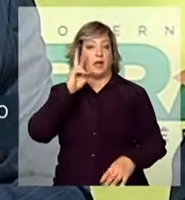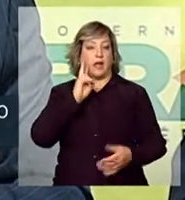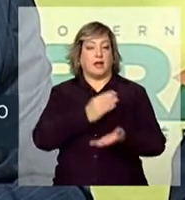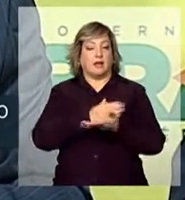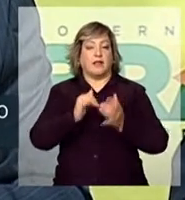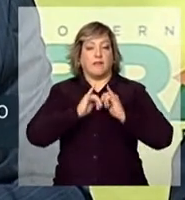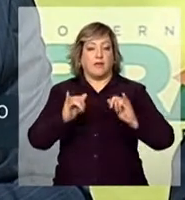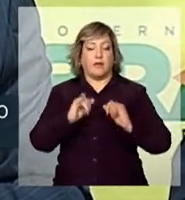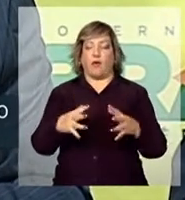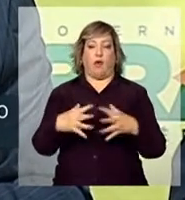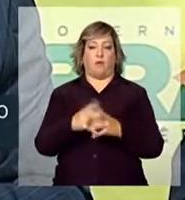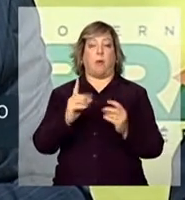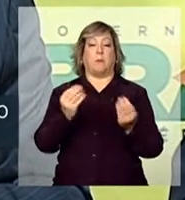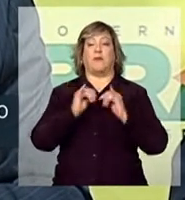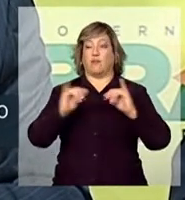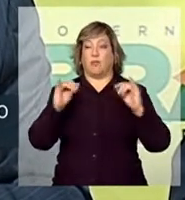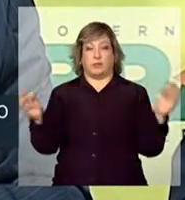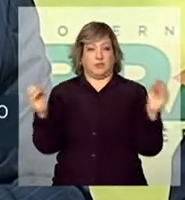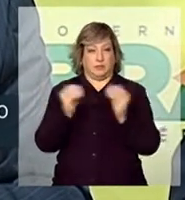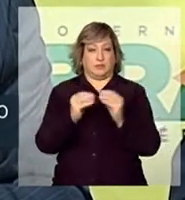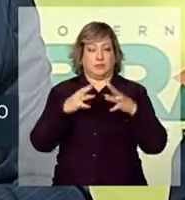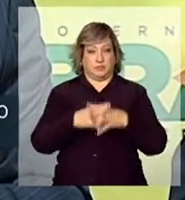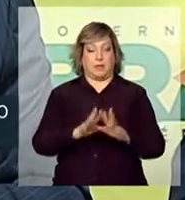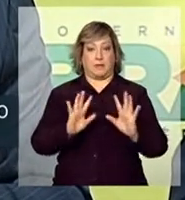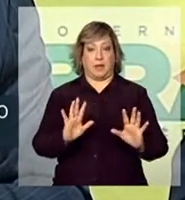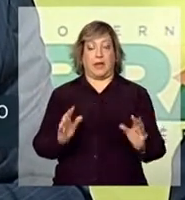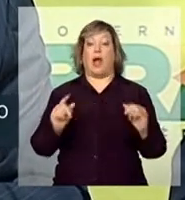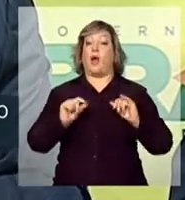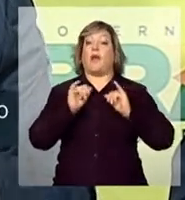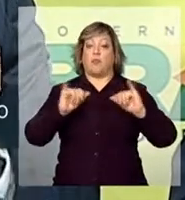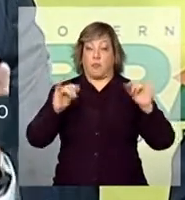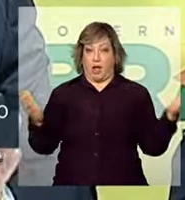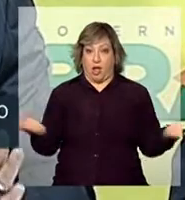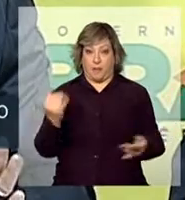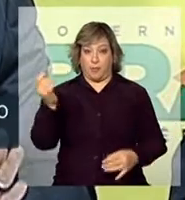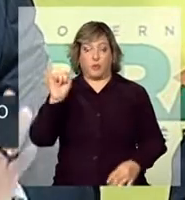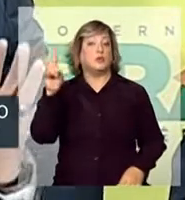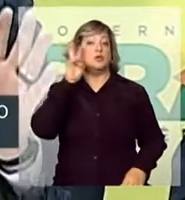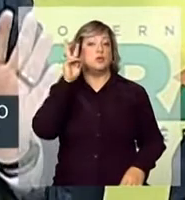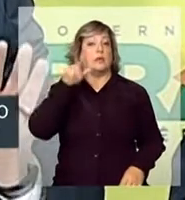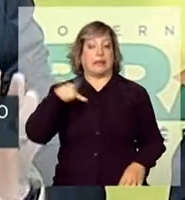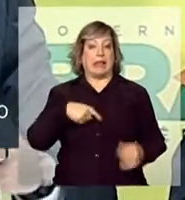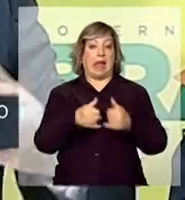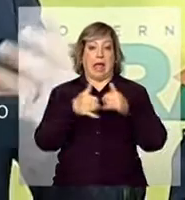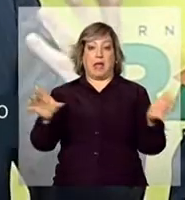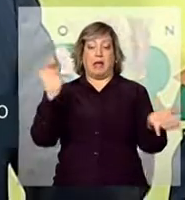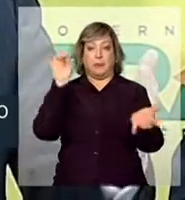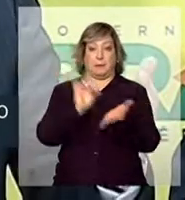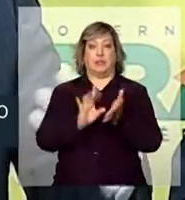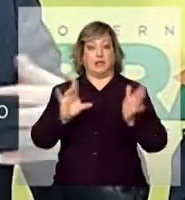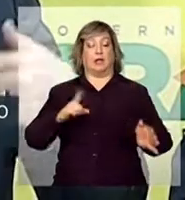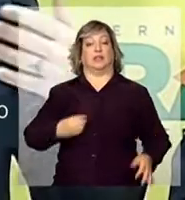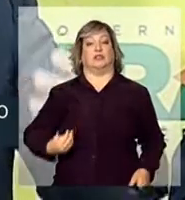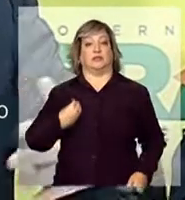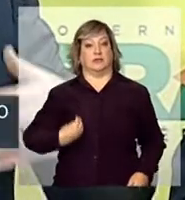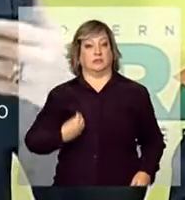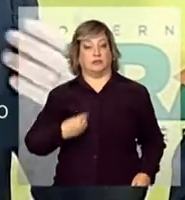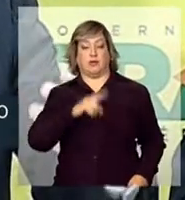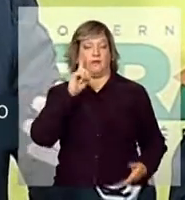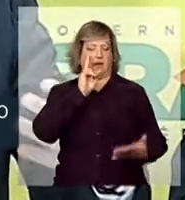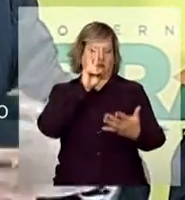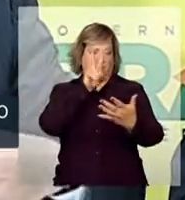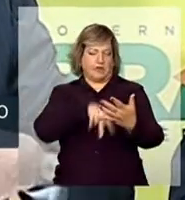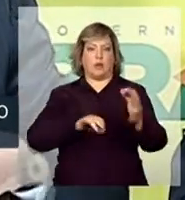confusão que é muita informação né então agora a informação que importa é segunda-feira está aberto oficialmente já está no ar para eles